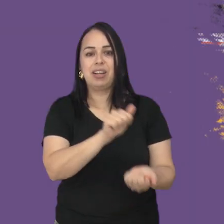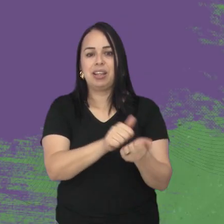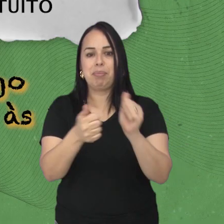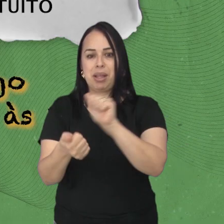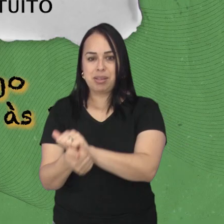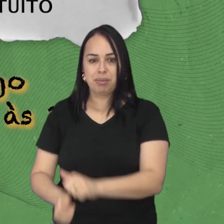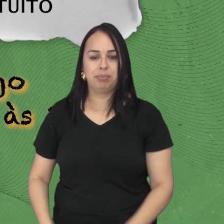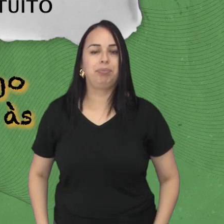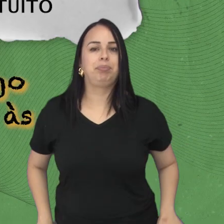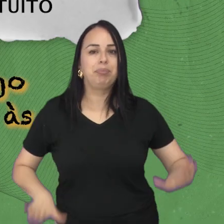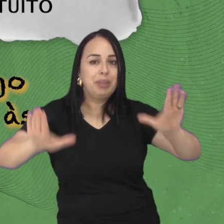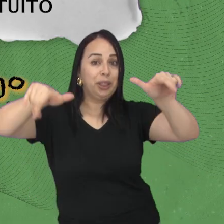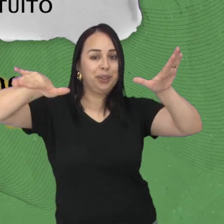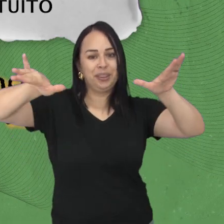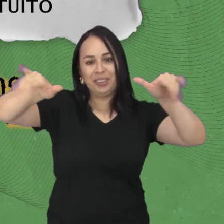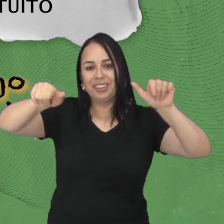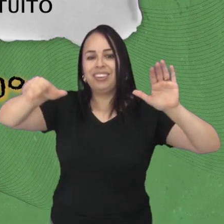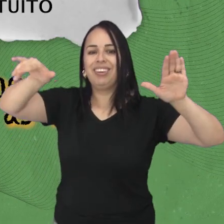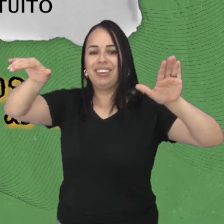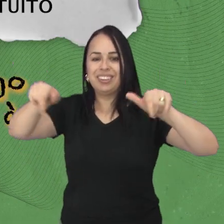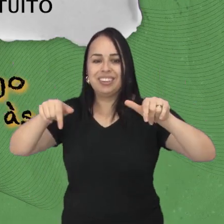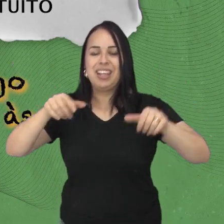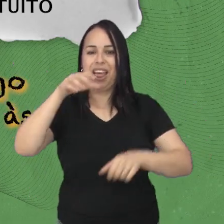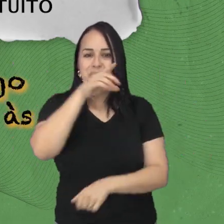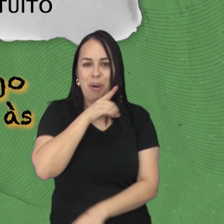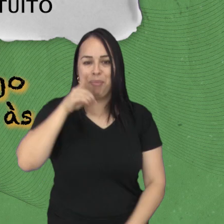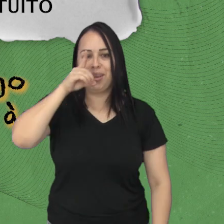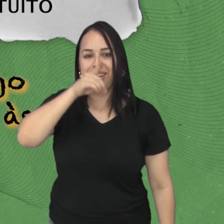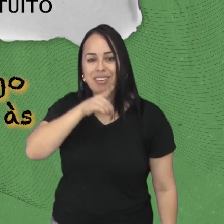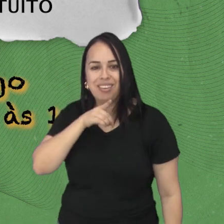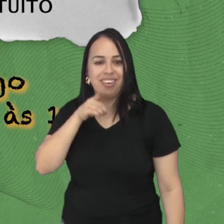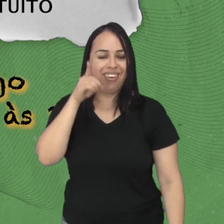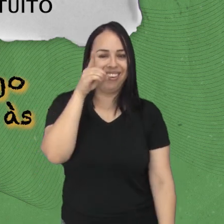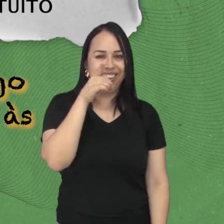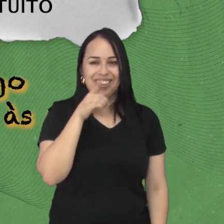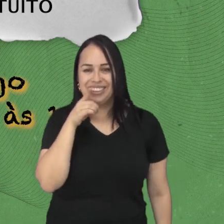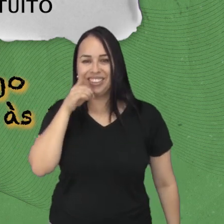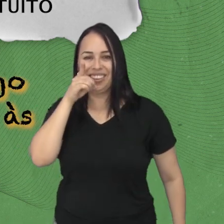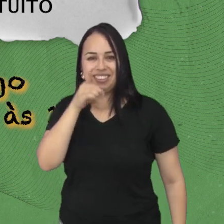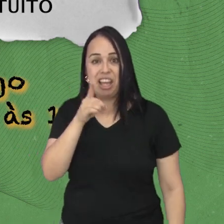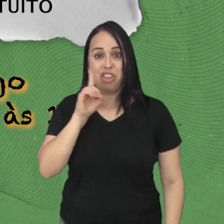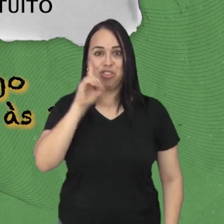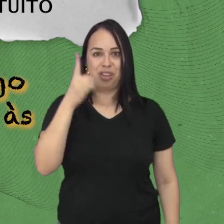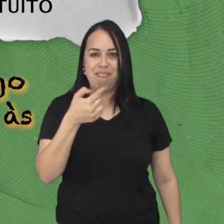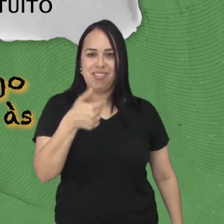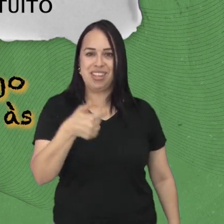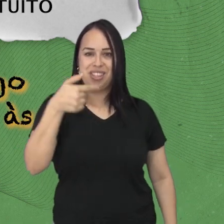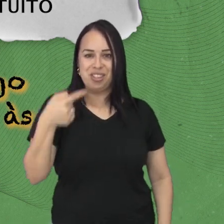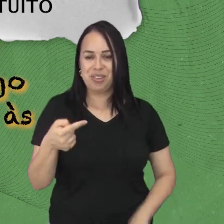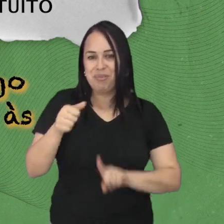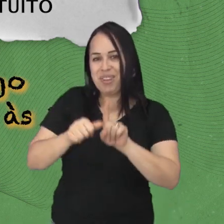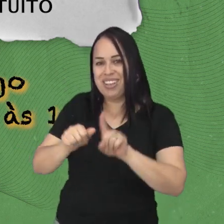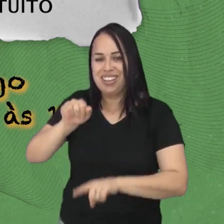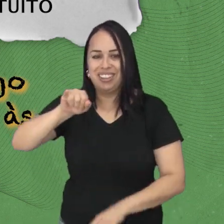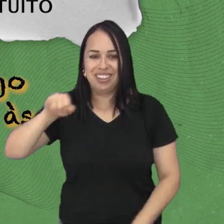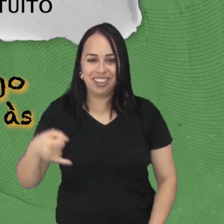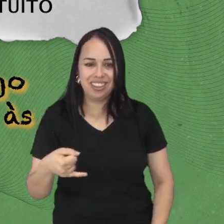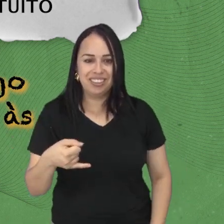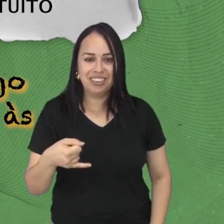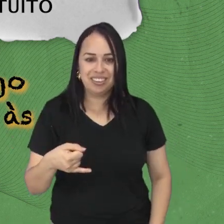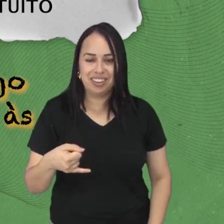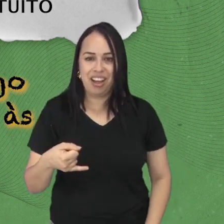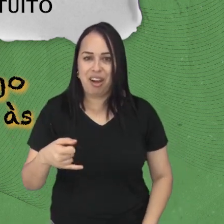80. Gente, neste domingo, dia 21 de